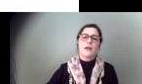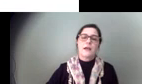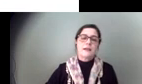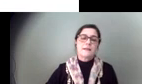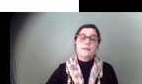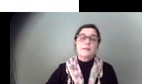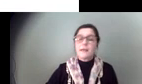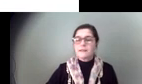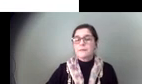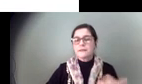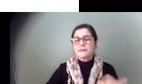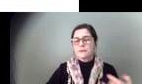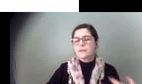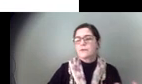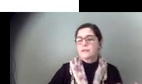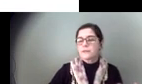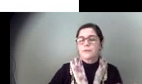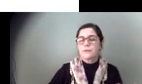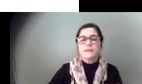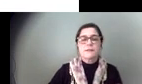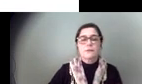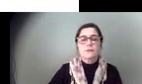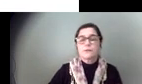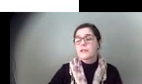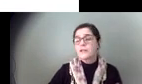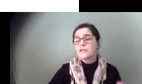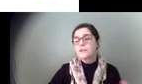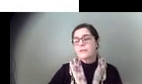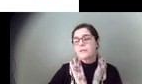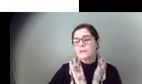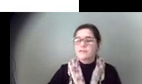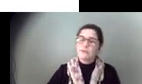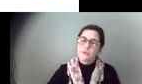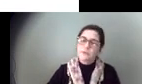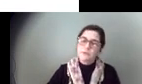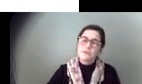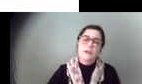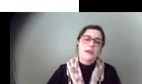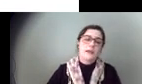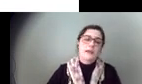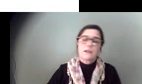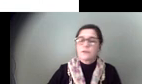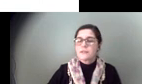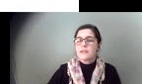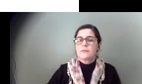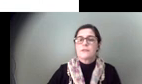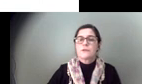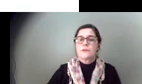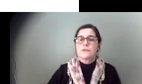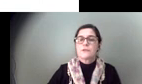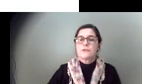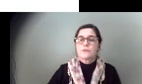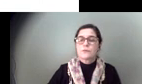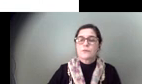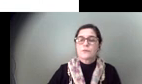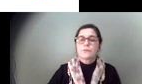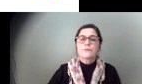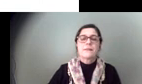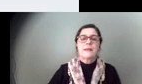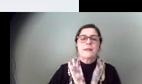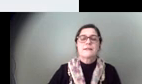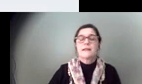segundo semestre, pensando na nossa formação docente e também nos desafios que nós teremos agora no